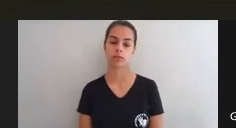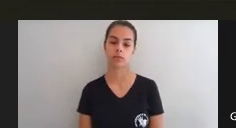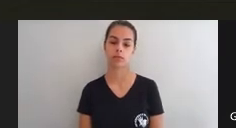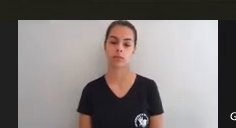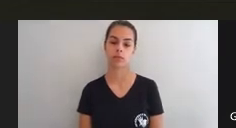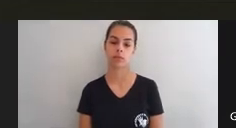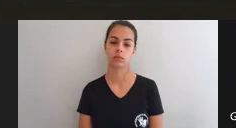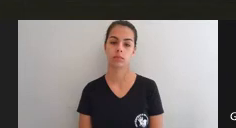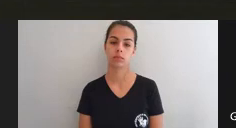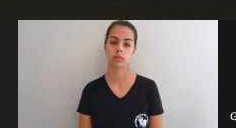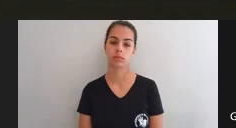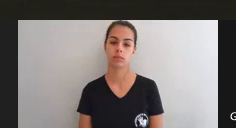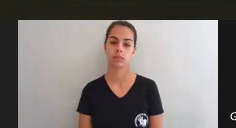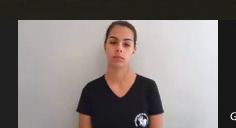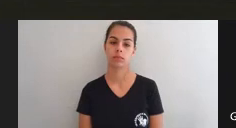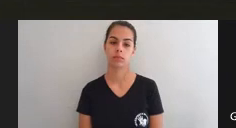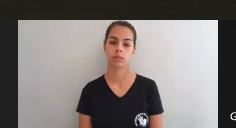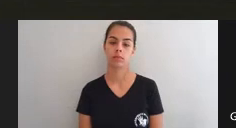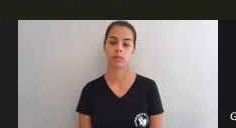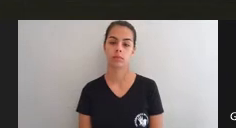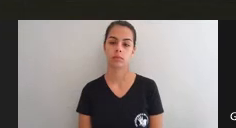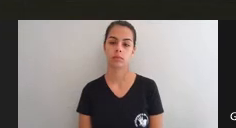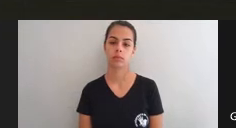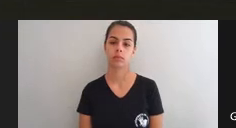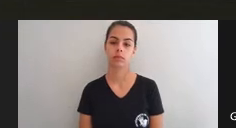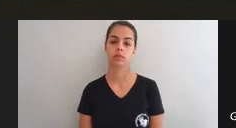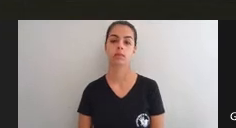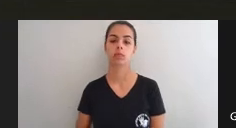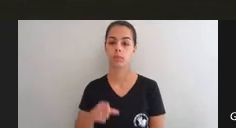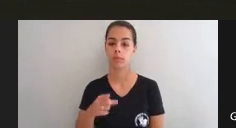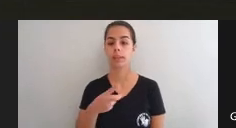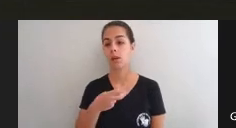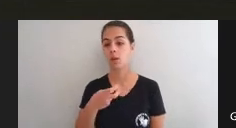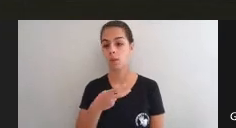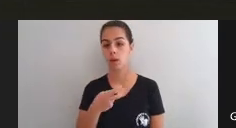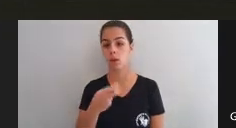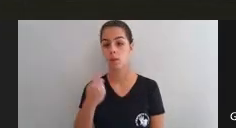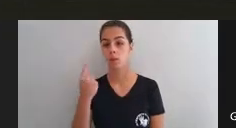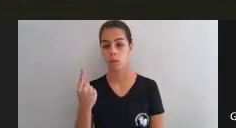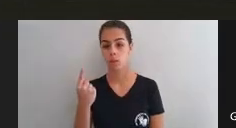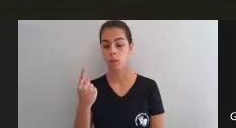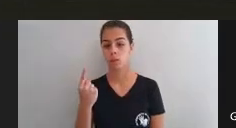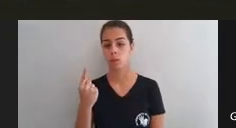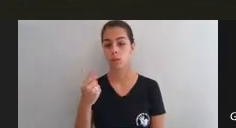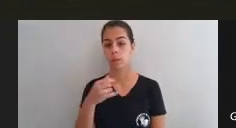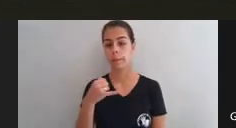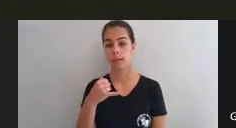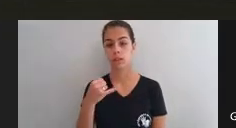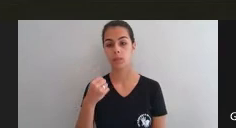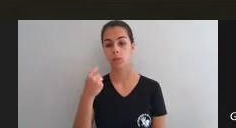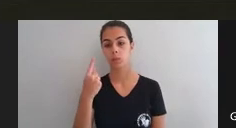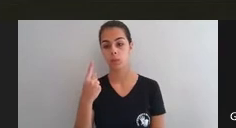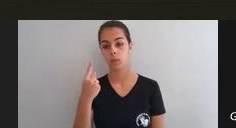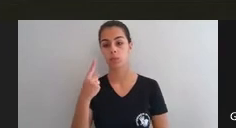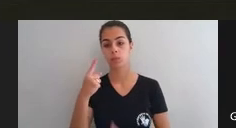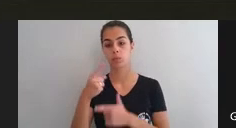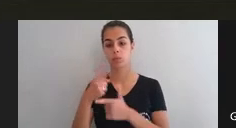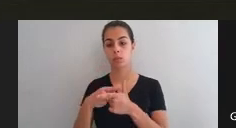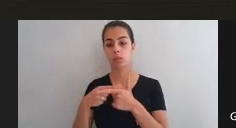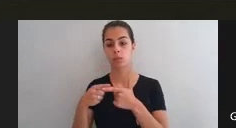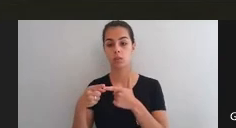Beleza? E isso aqui vai ser igual a 1 menos 1 dividido por